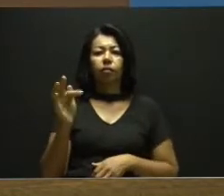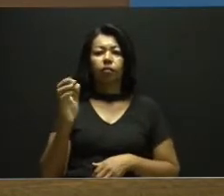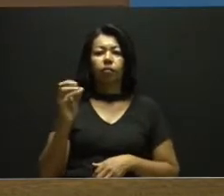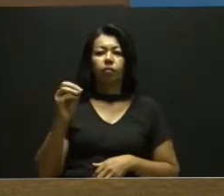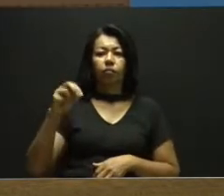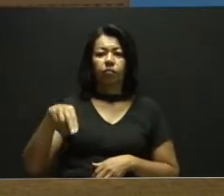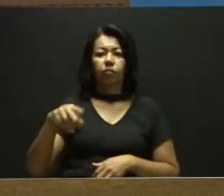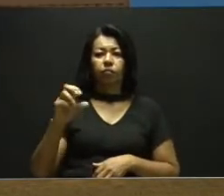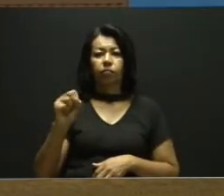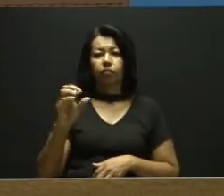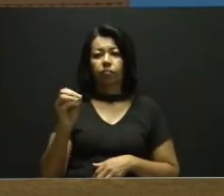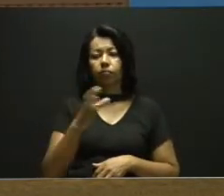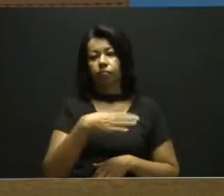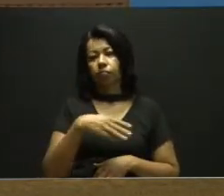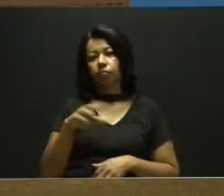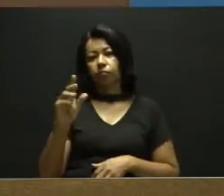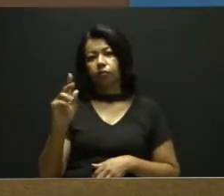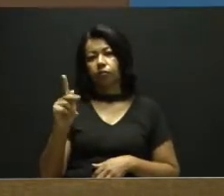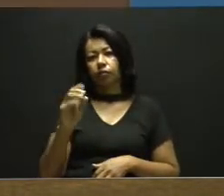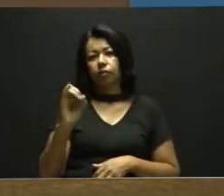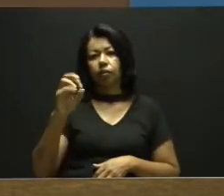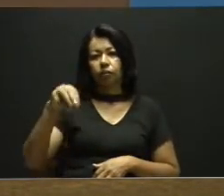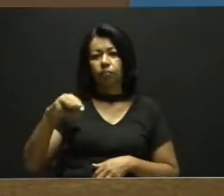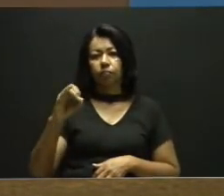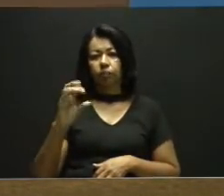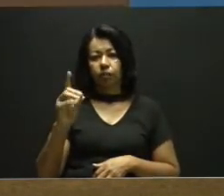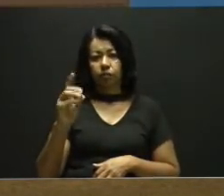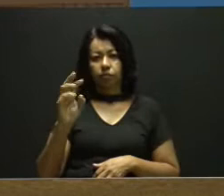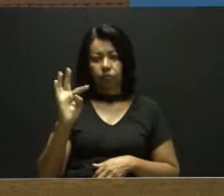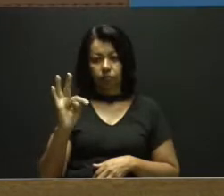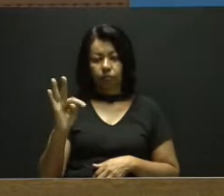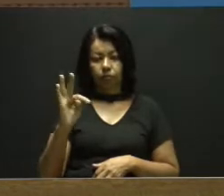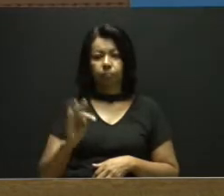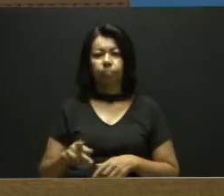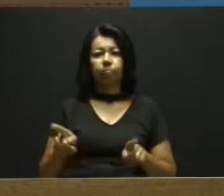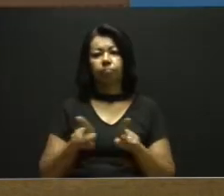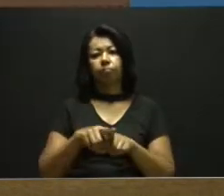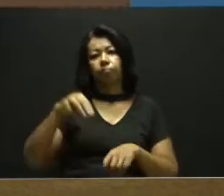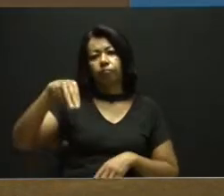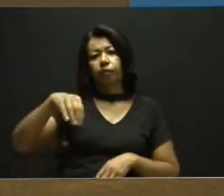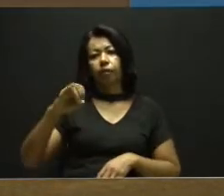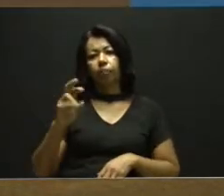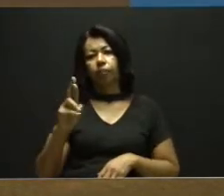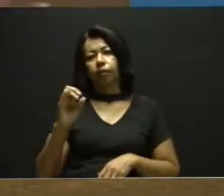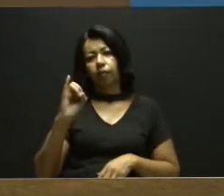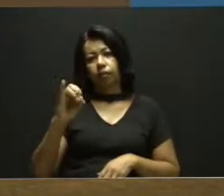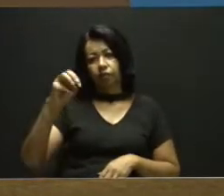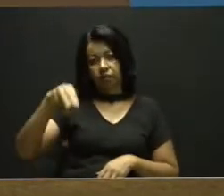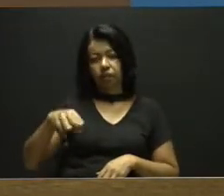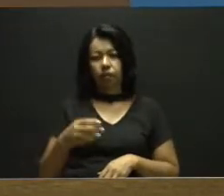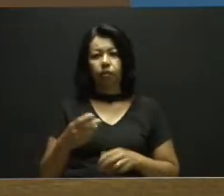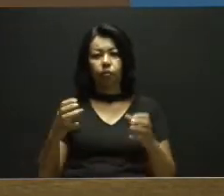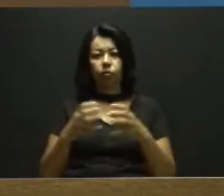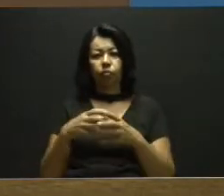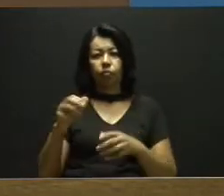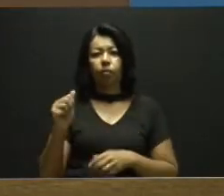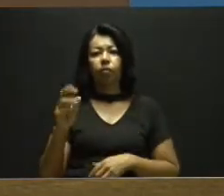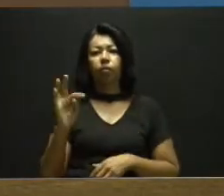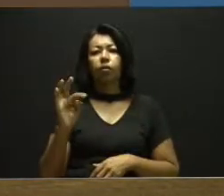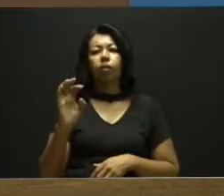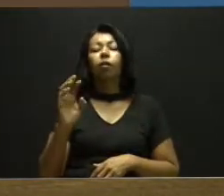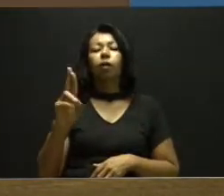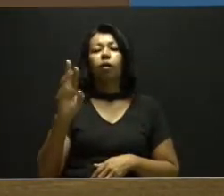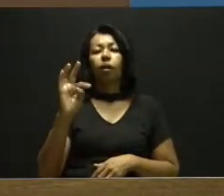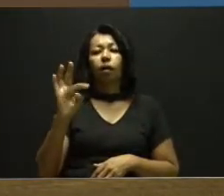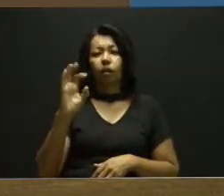pela banda marcial pela banda mirim pelo grupo arte cênica com sua